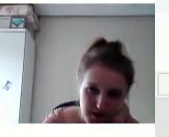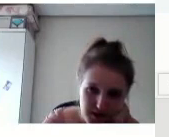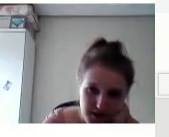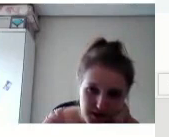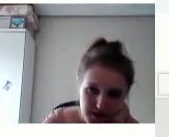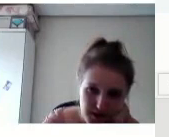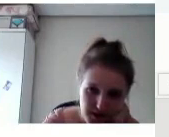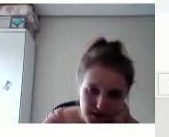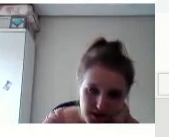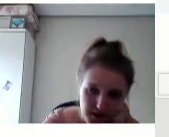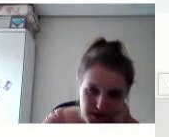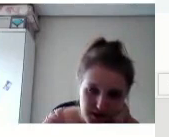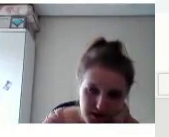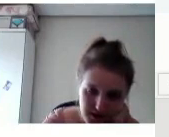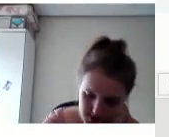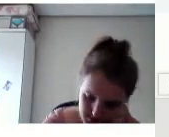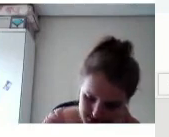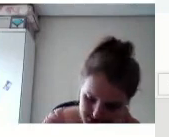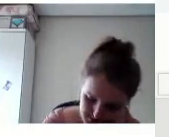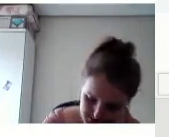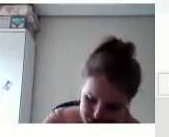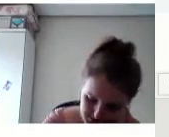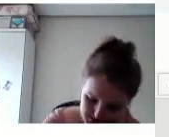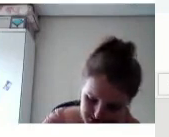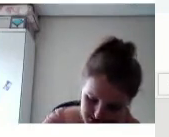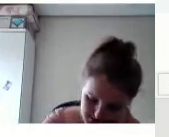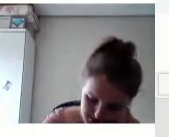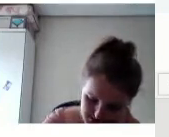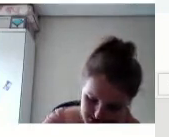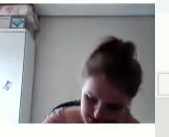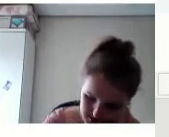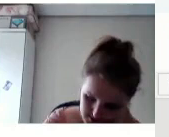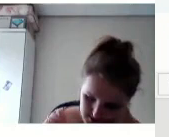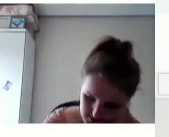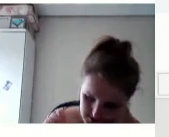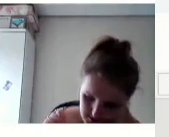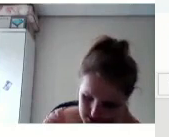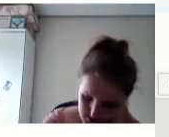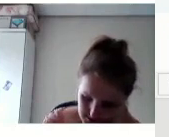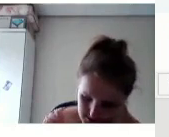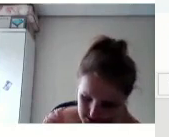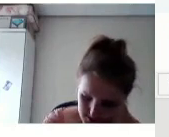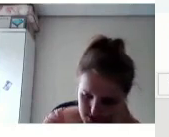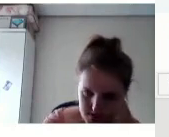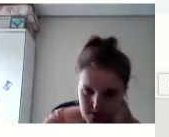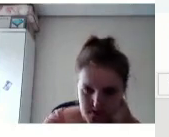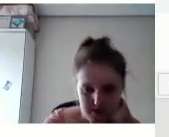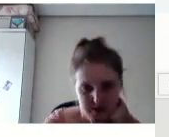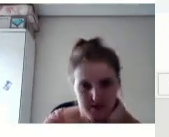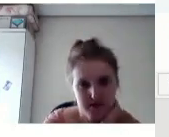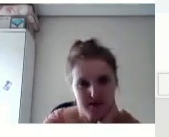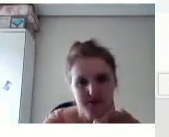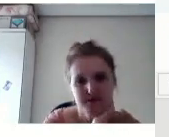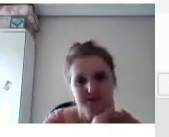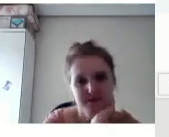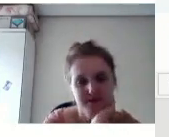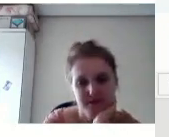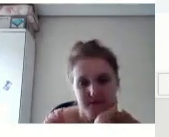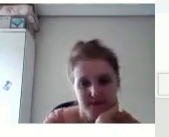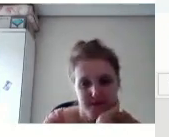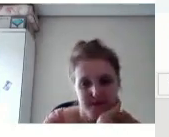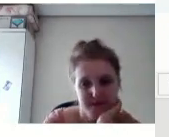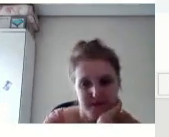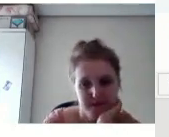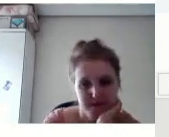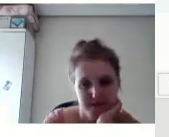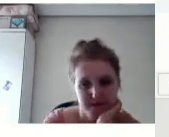novo reagrupando o termo da temporal, derivada temporal na esquerda e derivadas espaciais à direita. O que eu vejo aqui